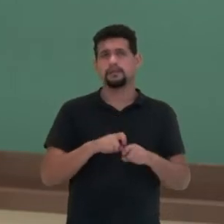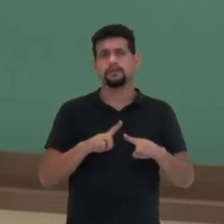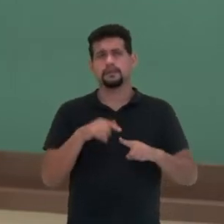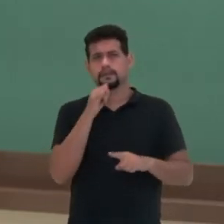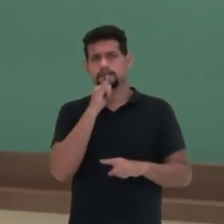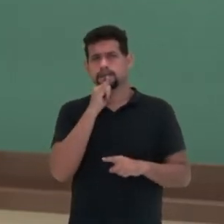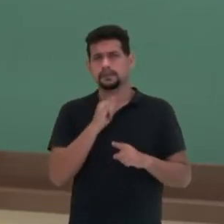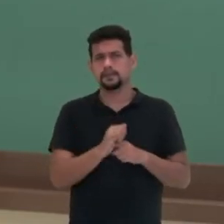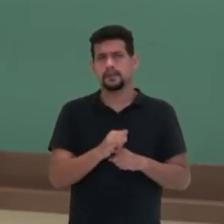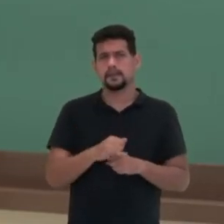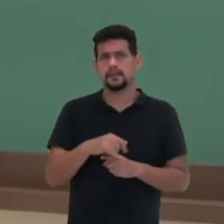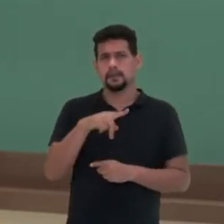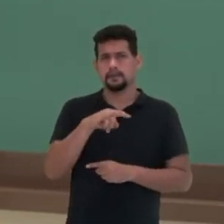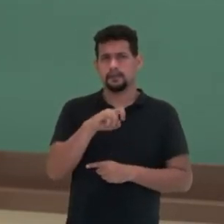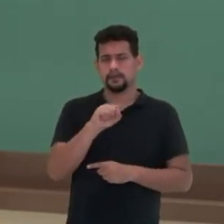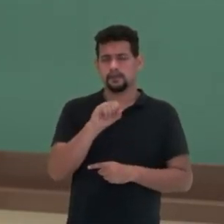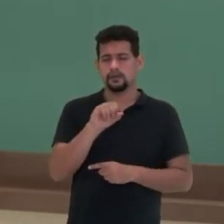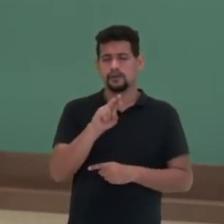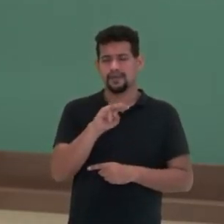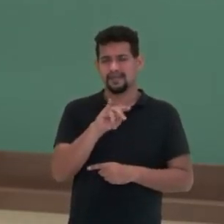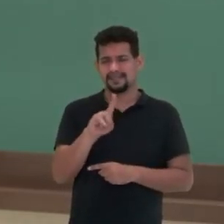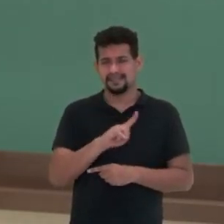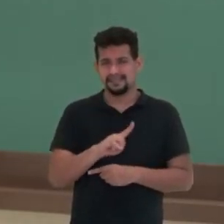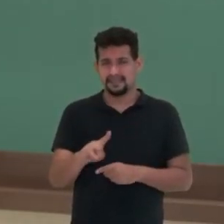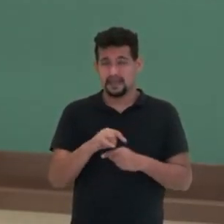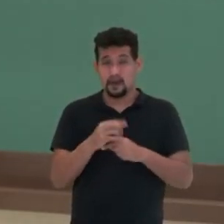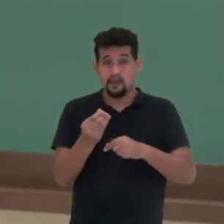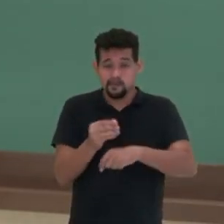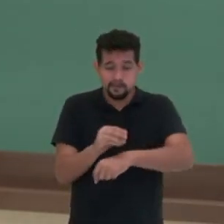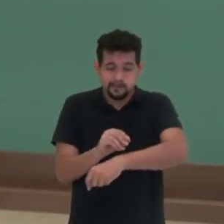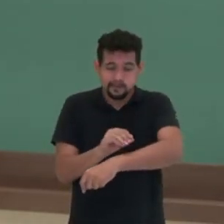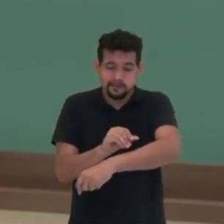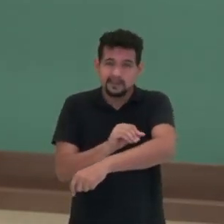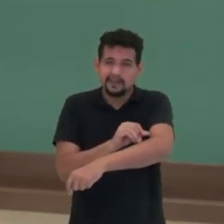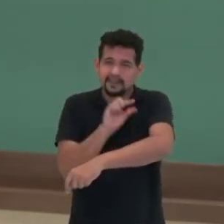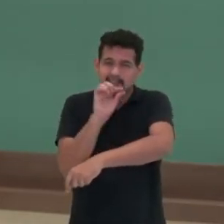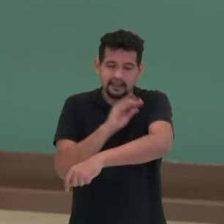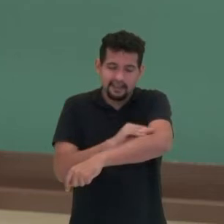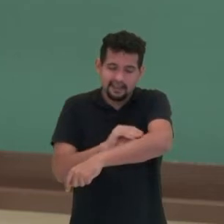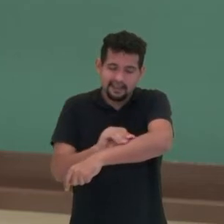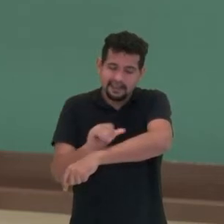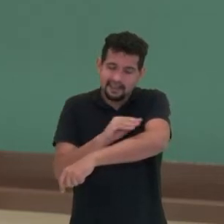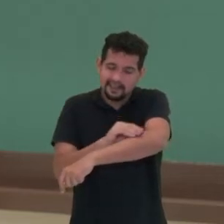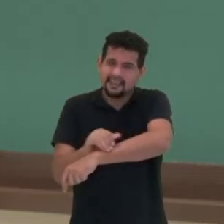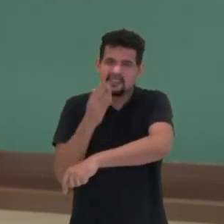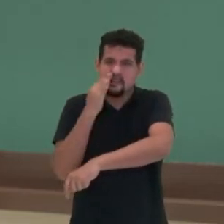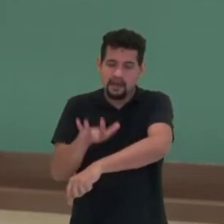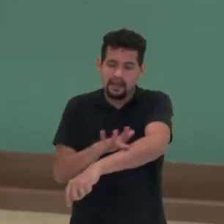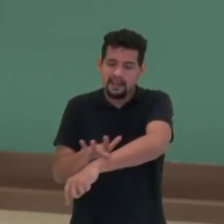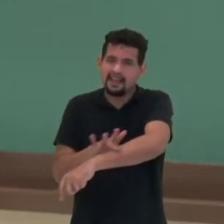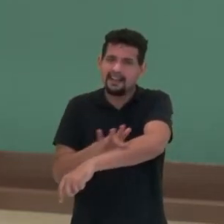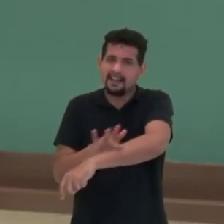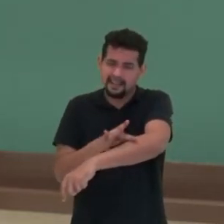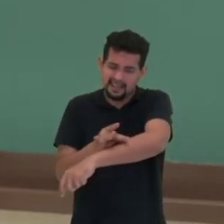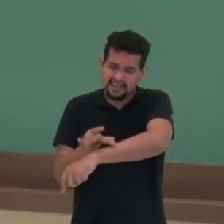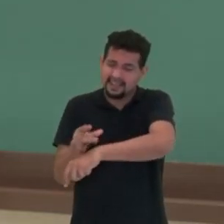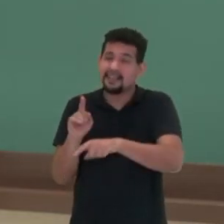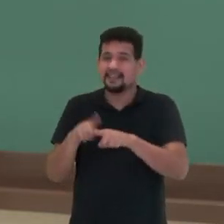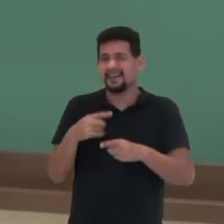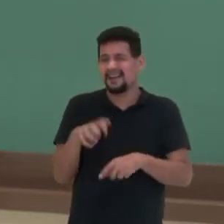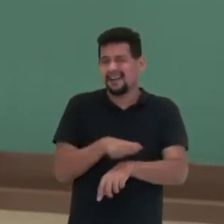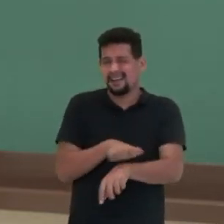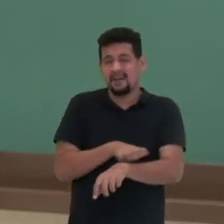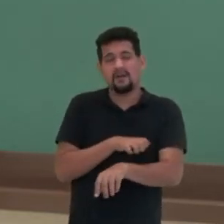aí, na psoríase, essa camada vai acumulando camada, vai fazendo essas plaquinhas. E aí, quando descama, machuca, também